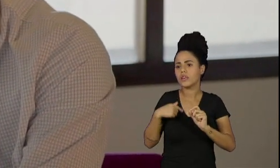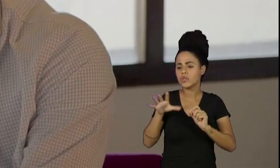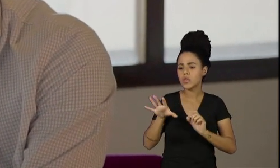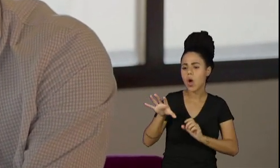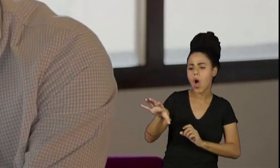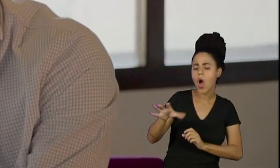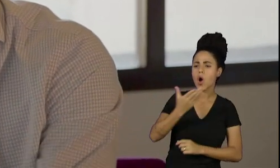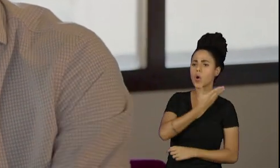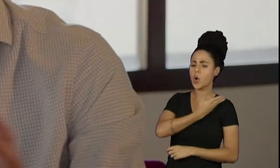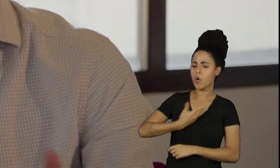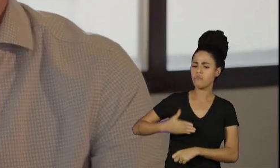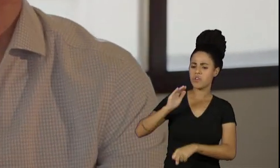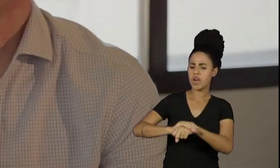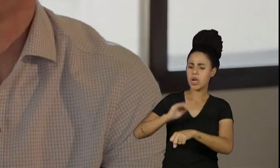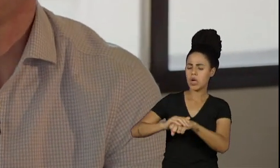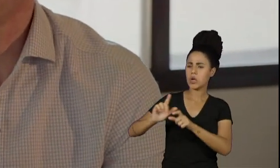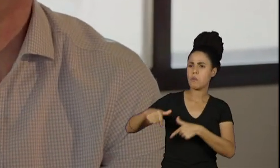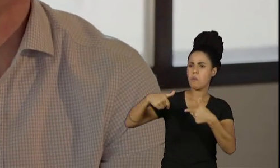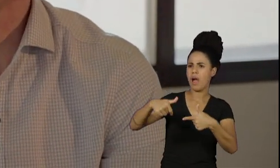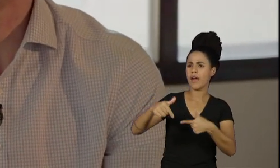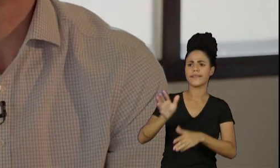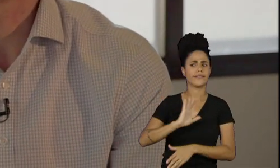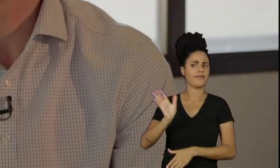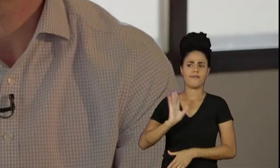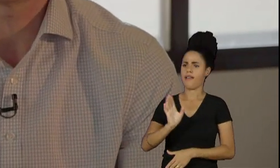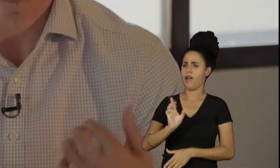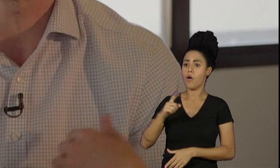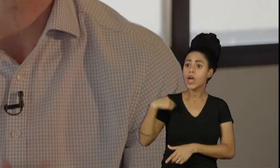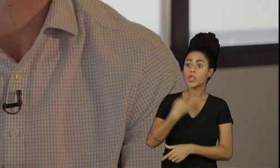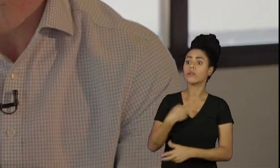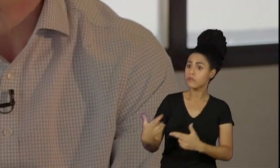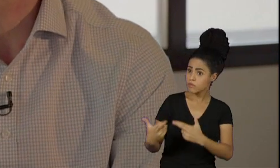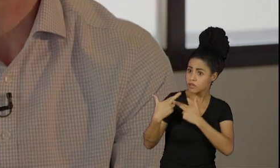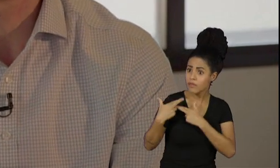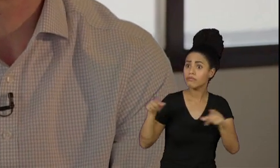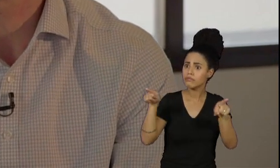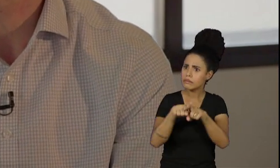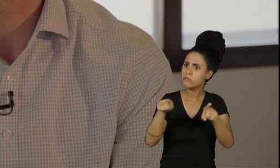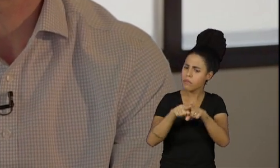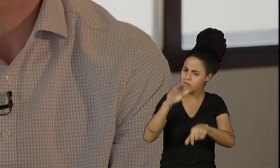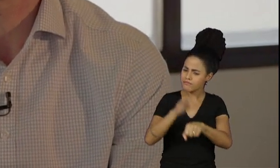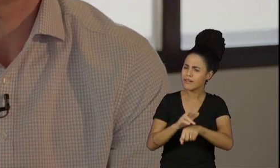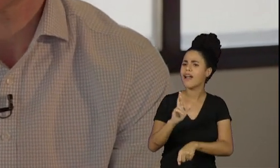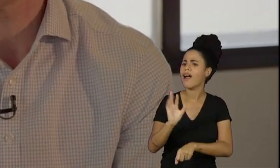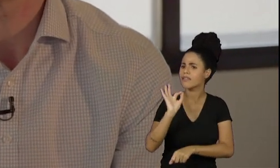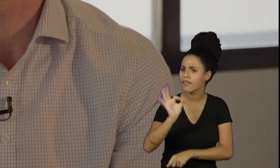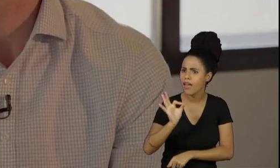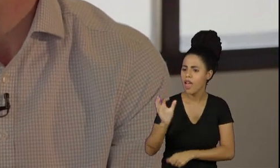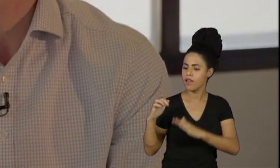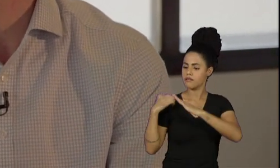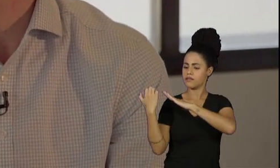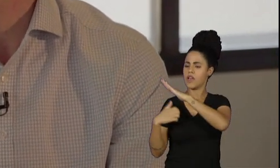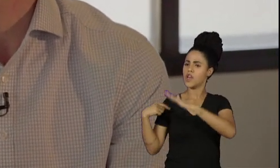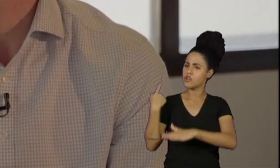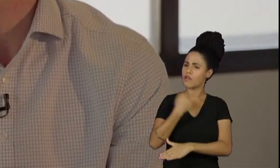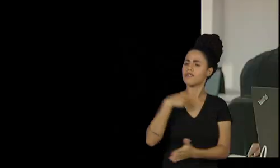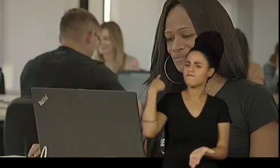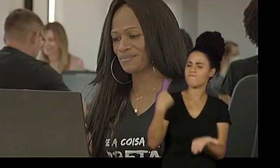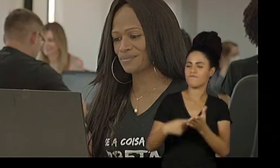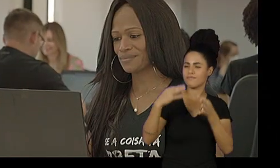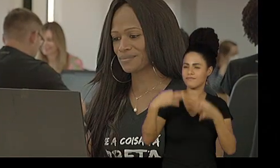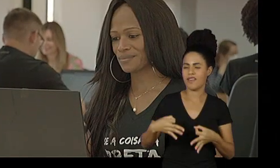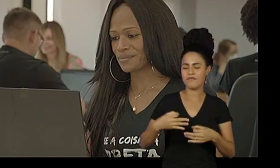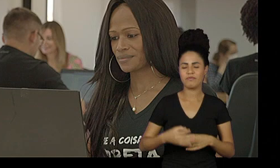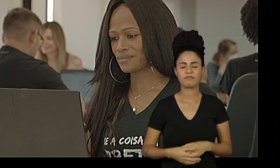fazer as políticas públicas que favorecem educação e cultura. Acho que a gente tem nossa responsabilidade como iniciativa privada e a gente está super comprometido com